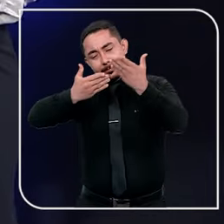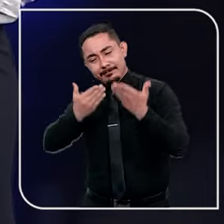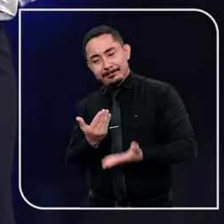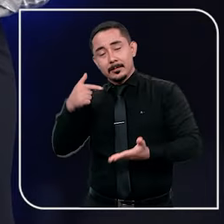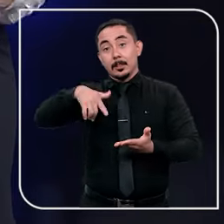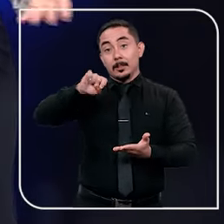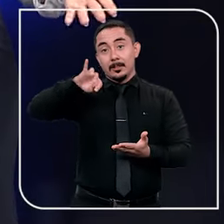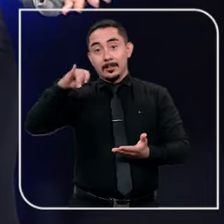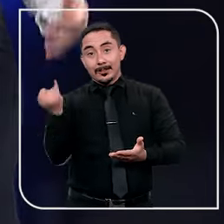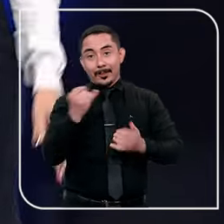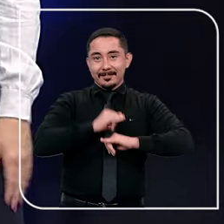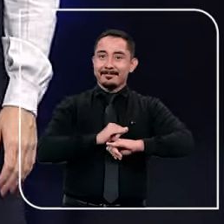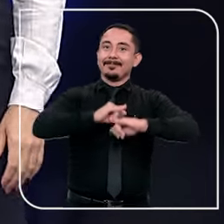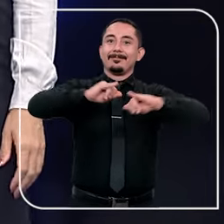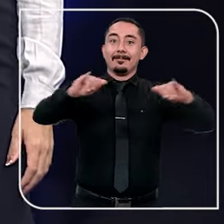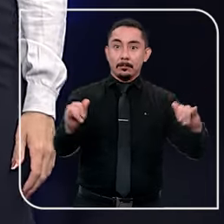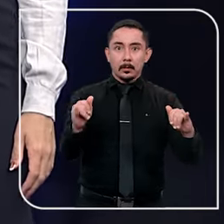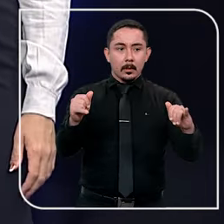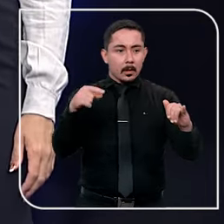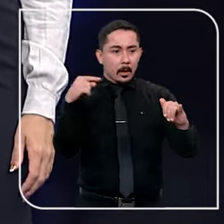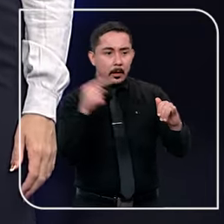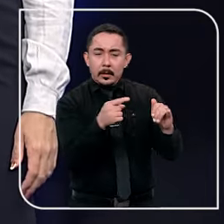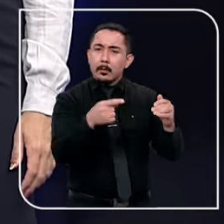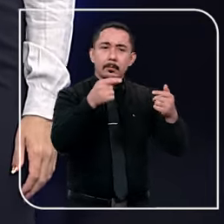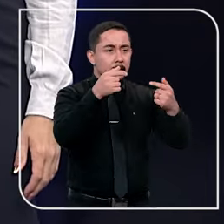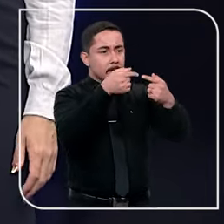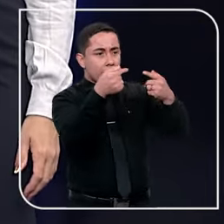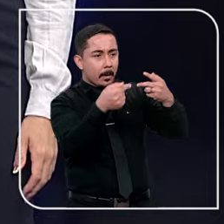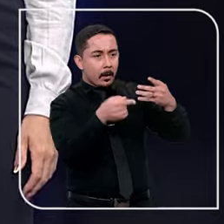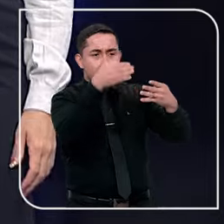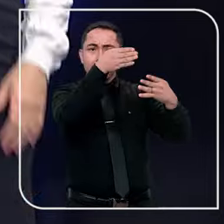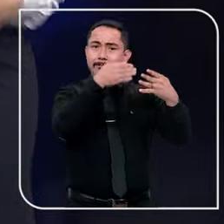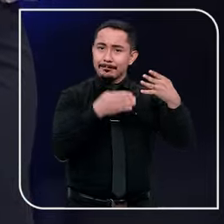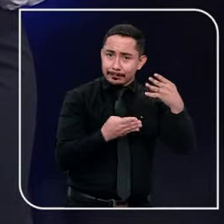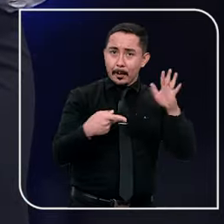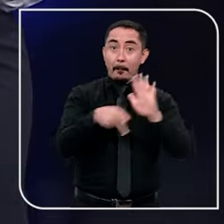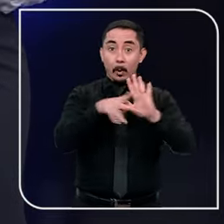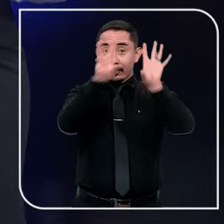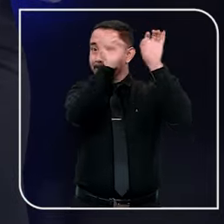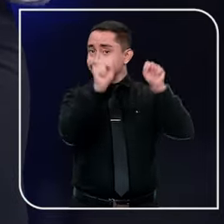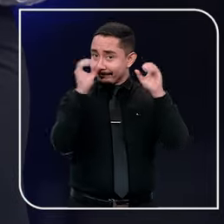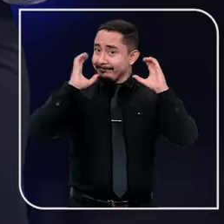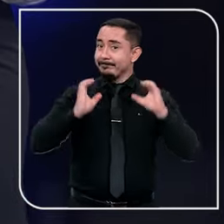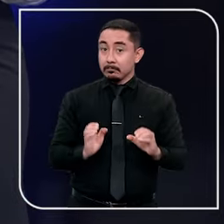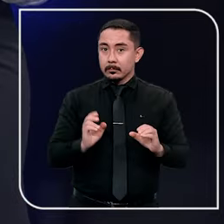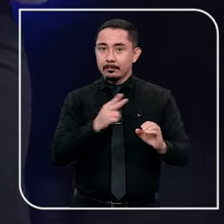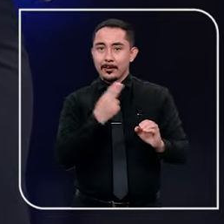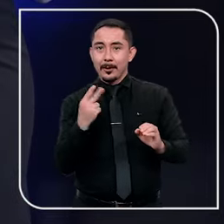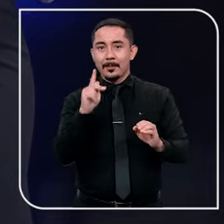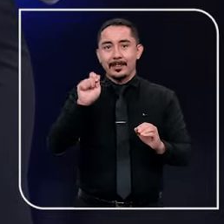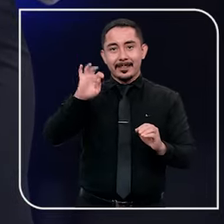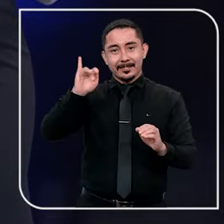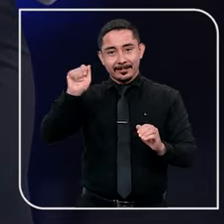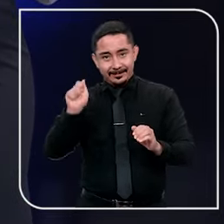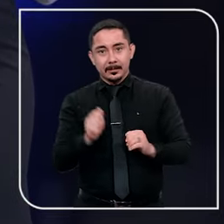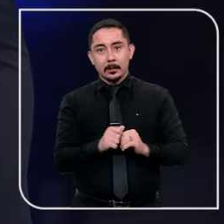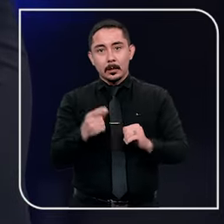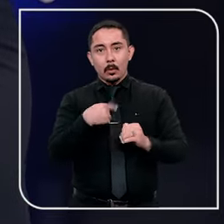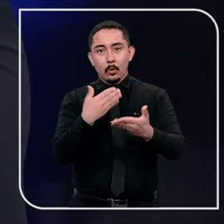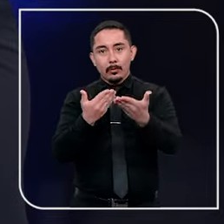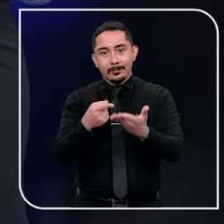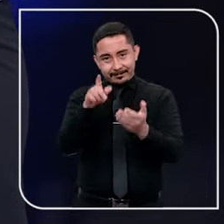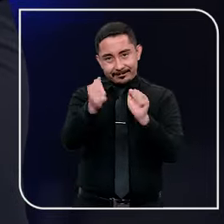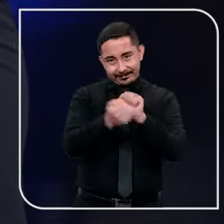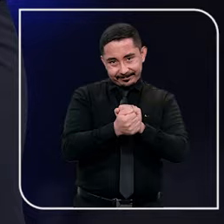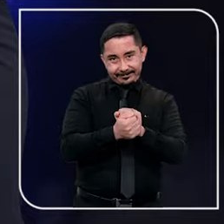Olá pessoal seja bem-vindo ao STJ notícias o programa semanal do tribunal da Cidadania e eu sou ktia Gomes